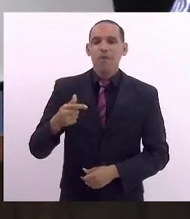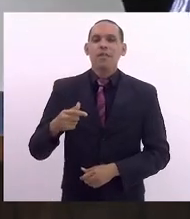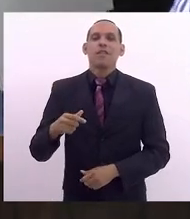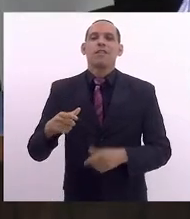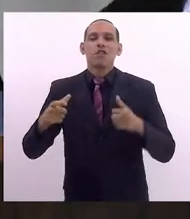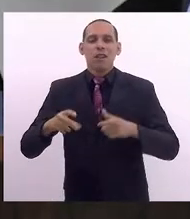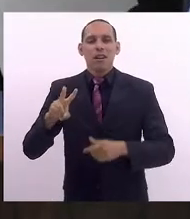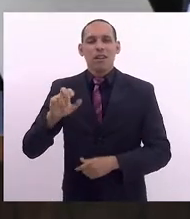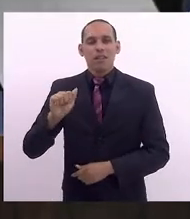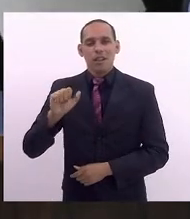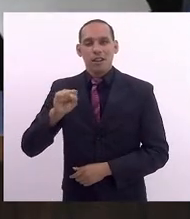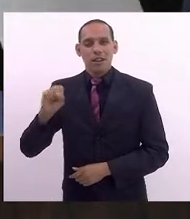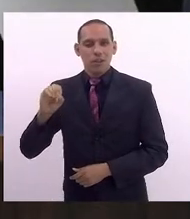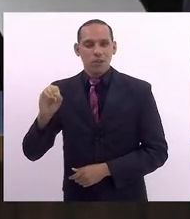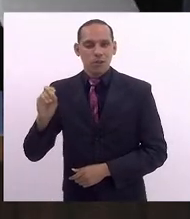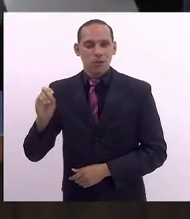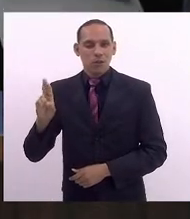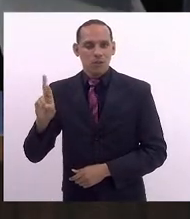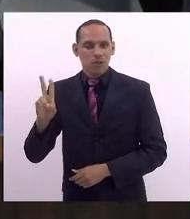Rose.